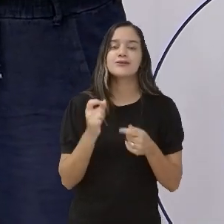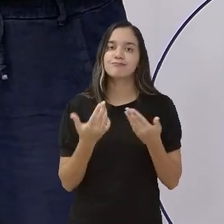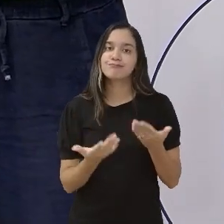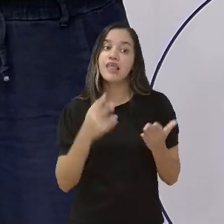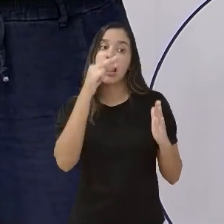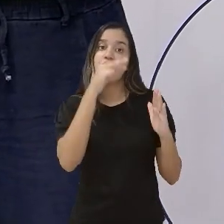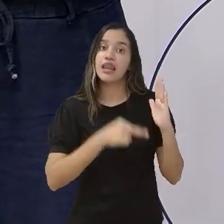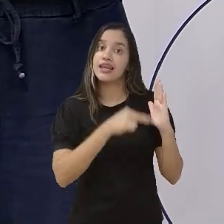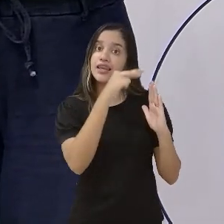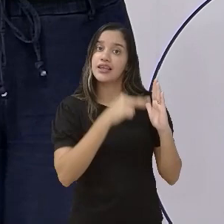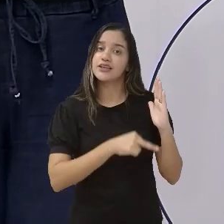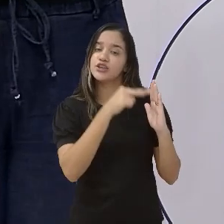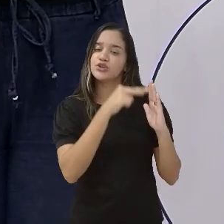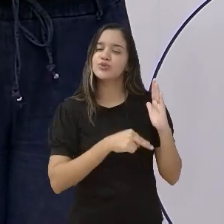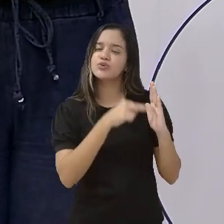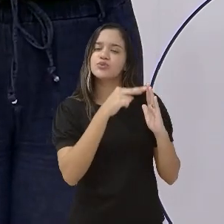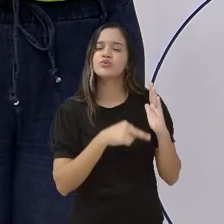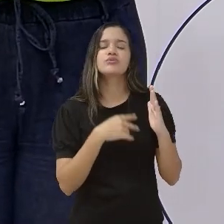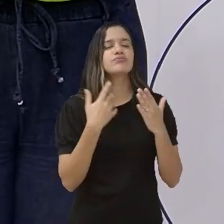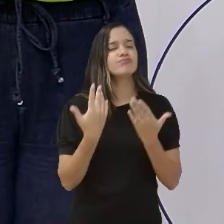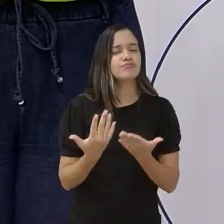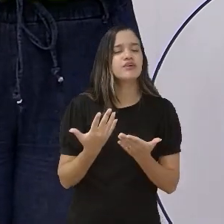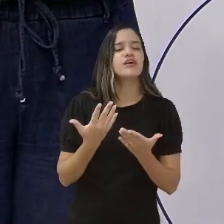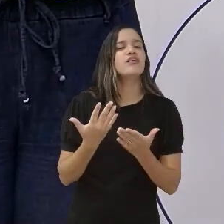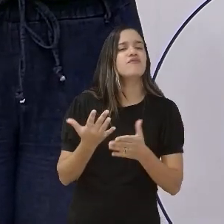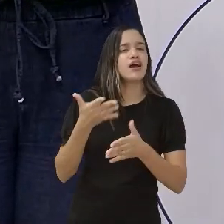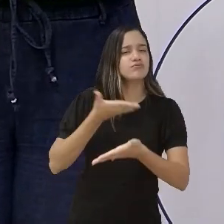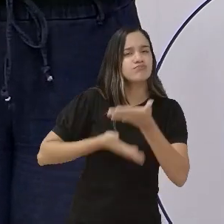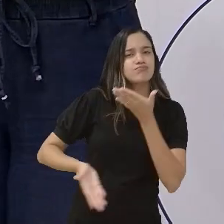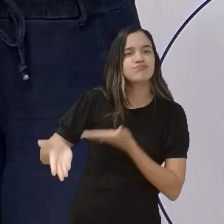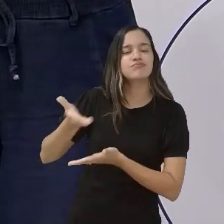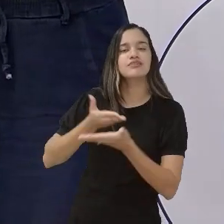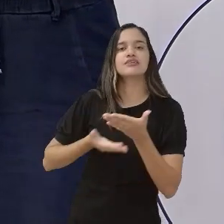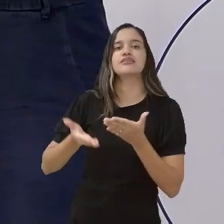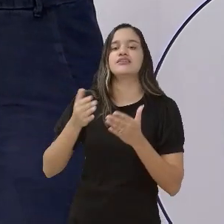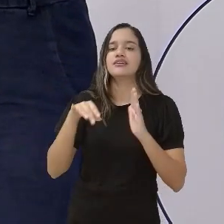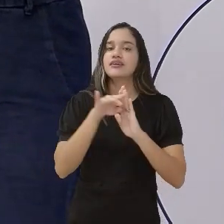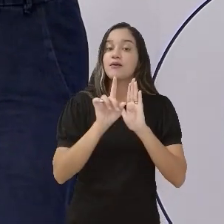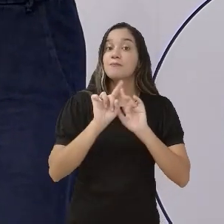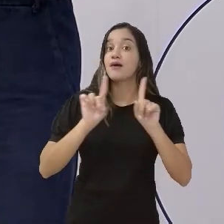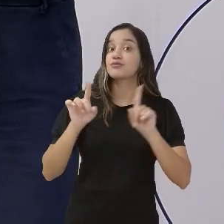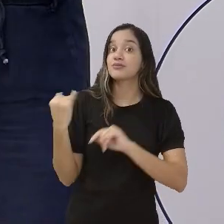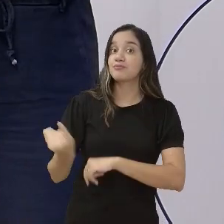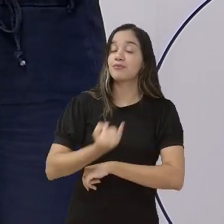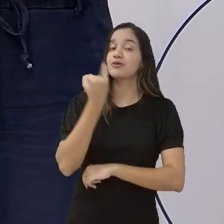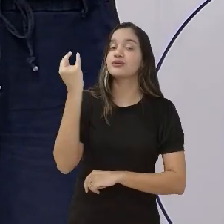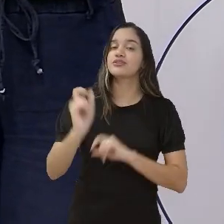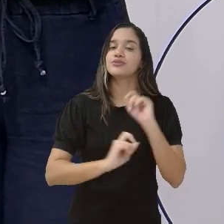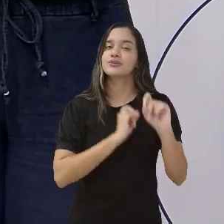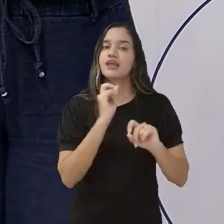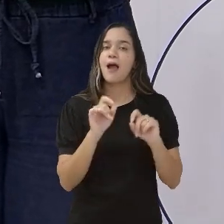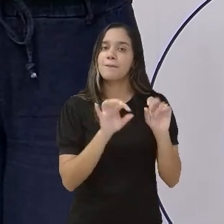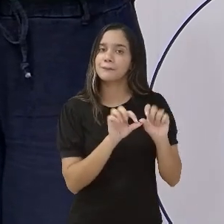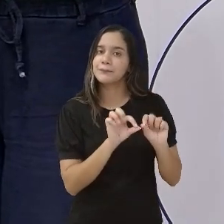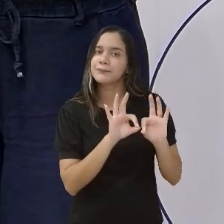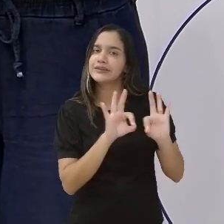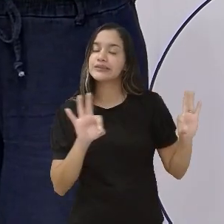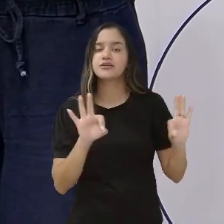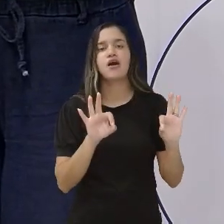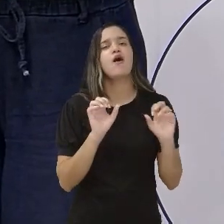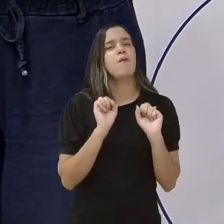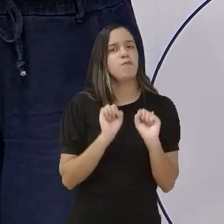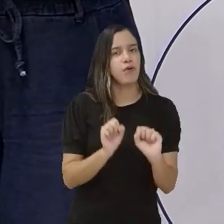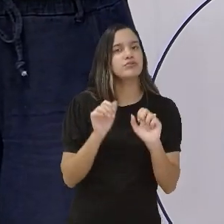a leitura da receita e ali já vai trabalhando os ingredientes e o mais importante, né, as medidas que podem